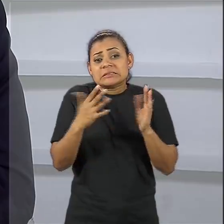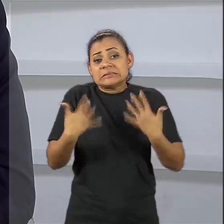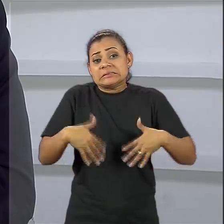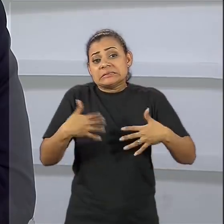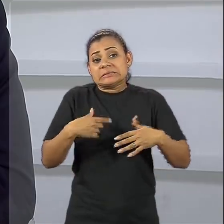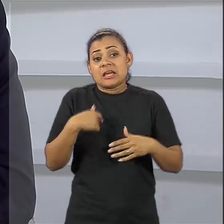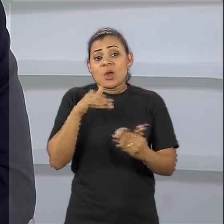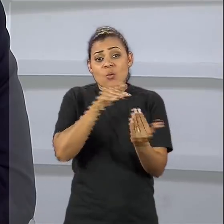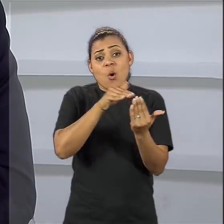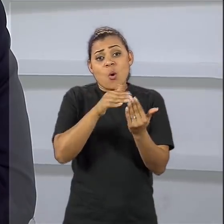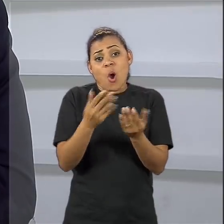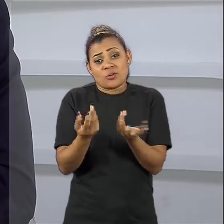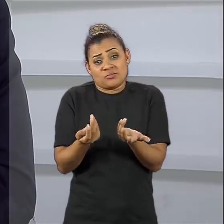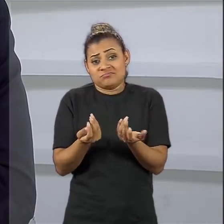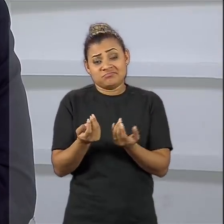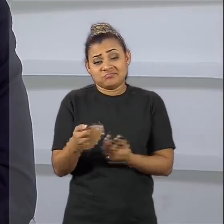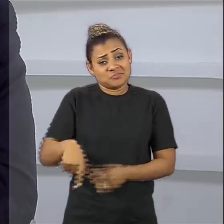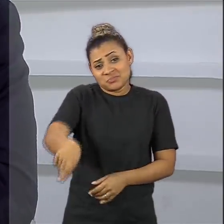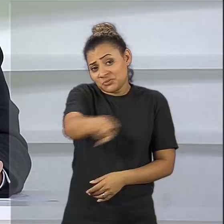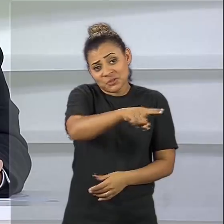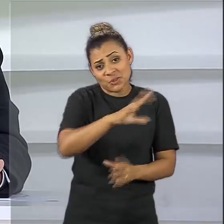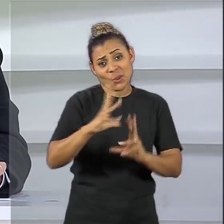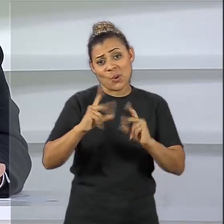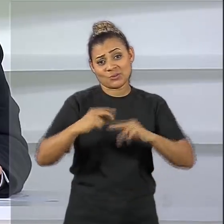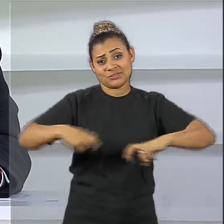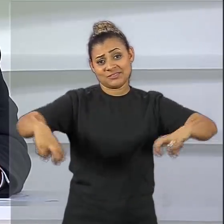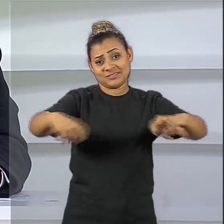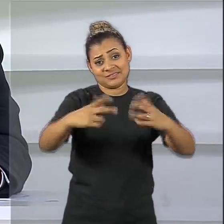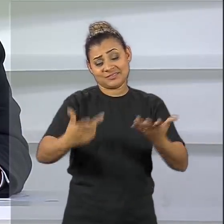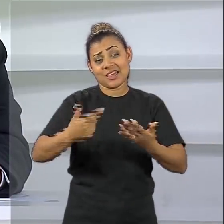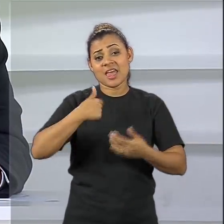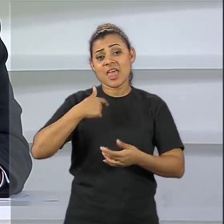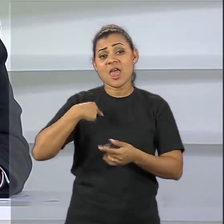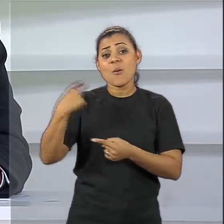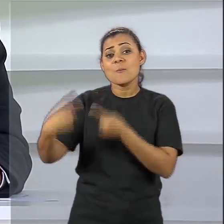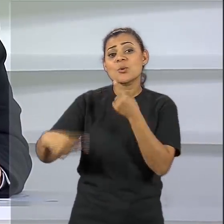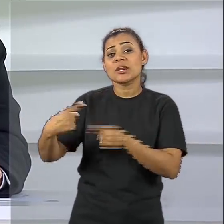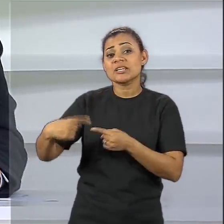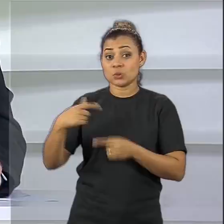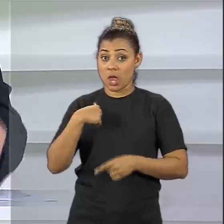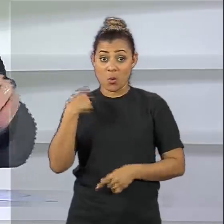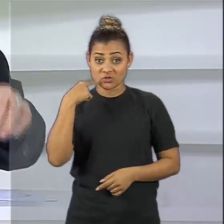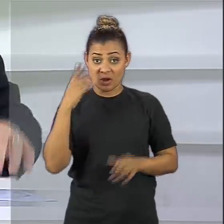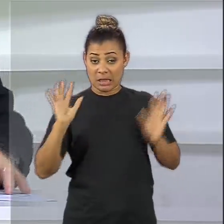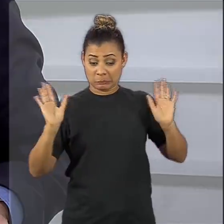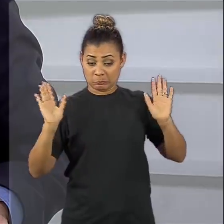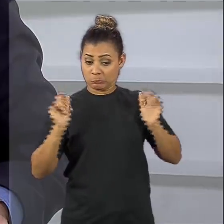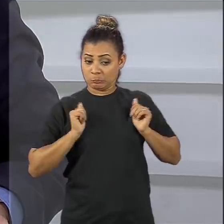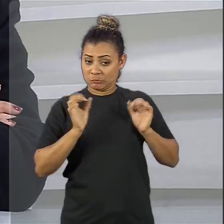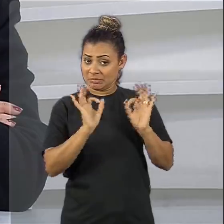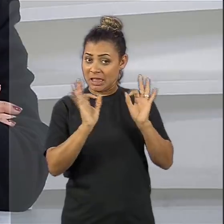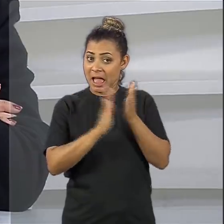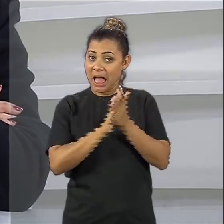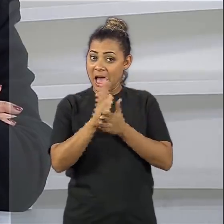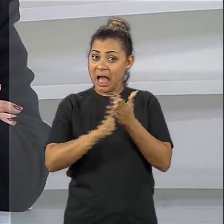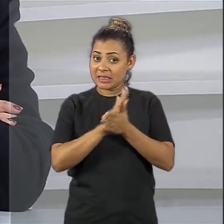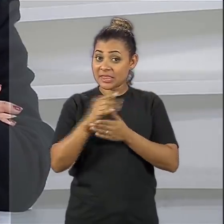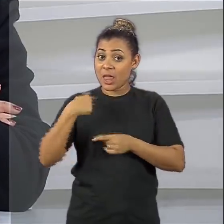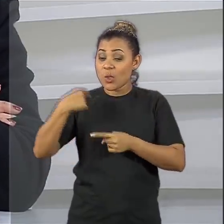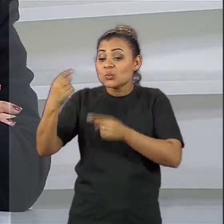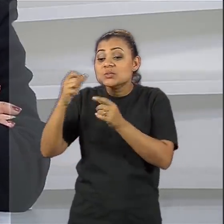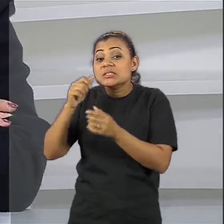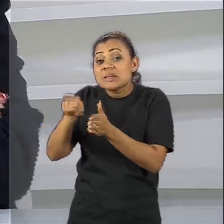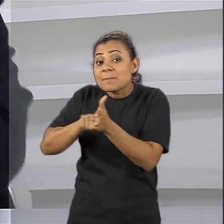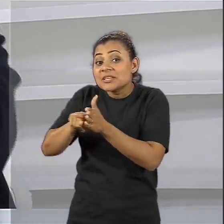com quase todo mundo aqui, né, que falou antes de mim. Você é cientista político, vai. Pois é. Você não é advogado. Não sou advogado. Nem diplomata, que fica em